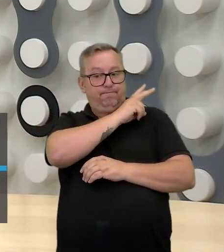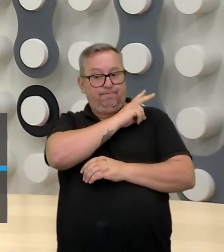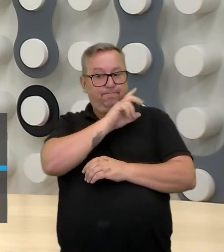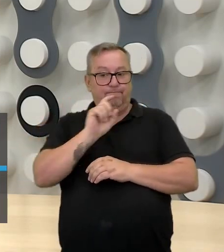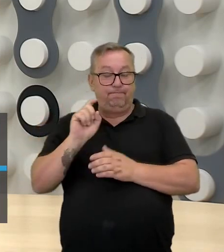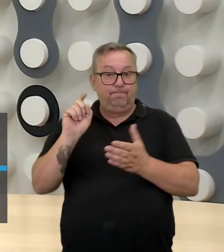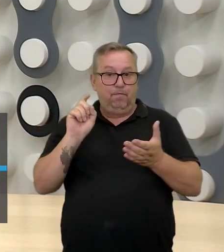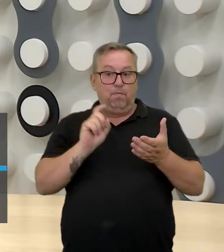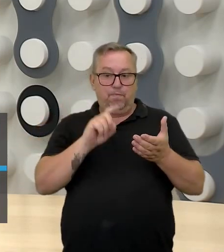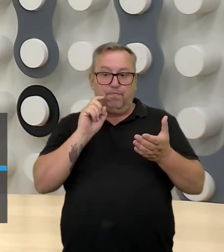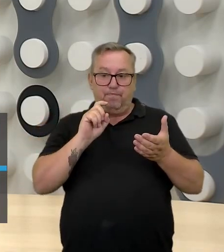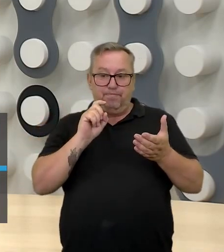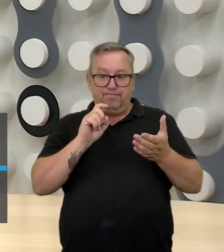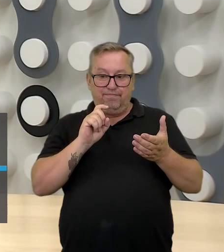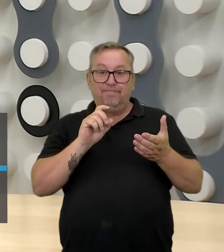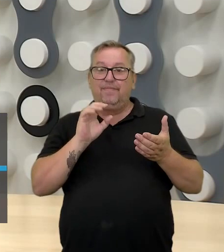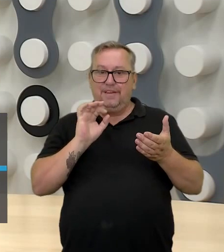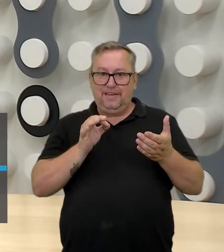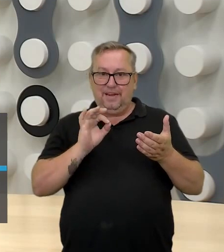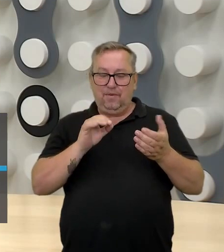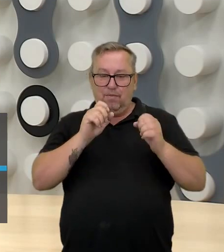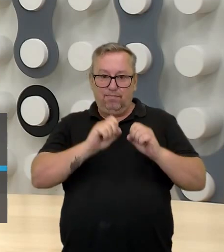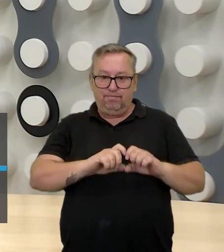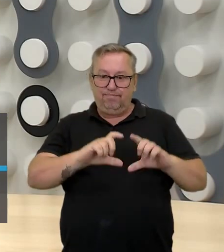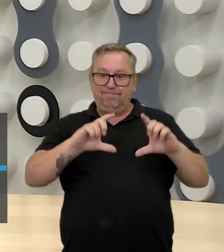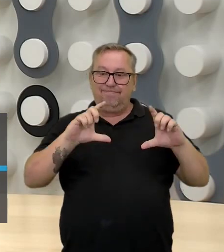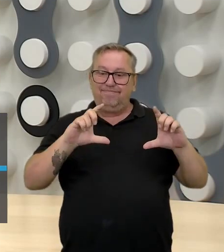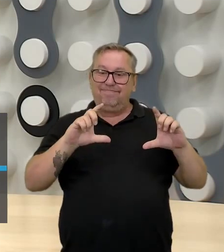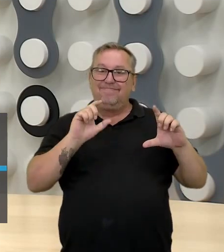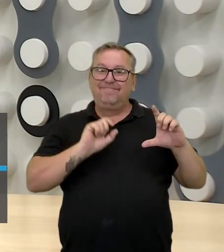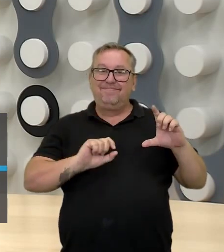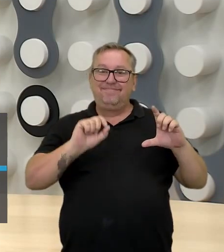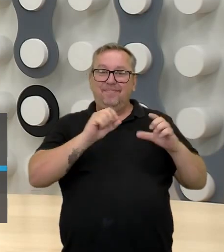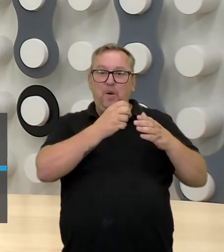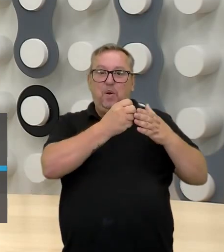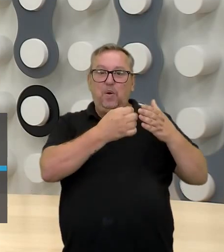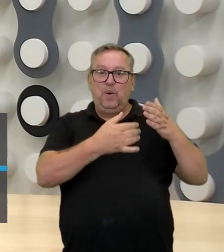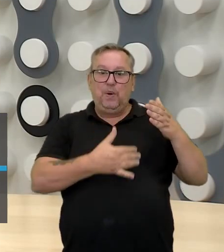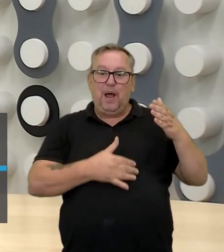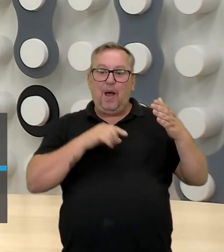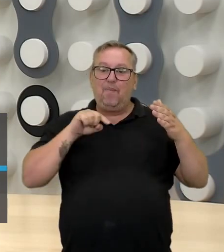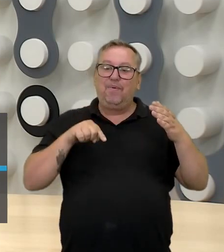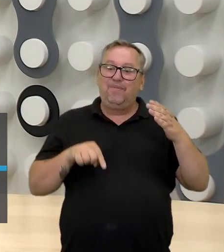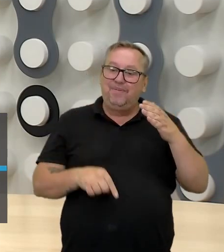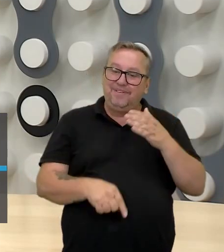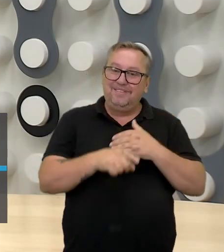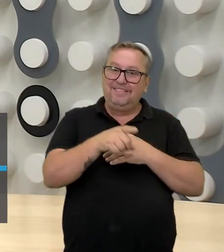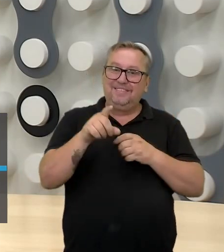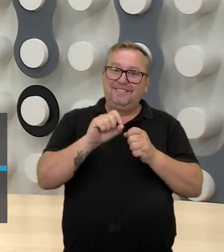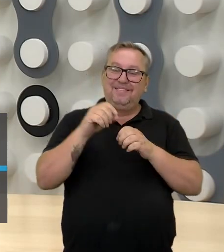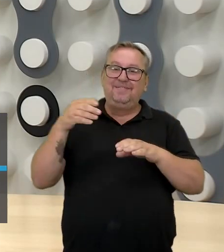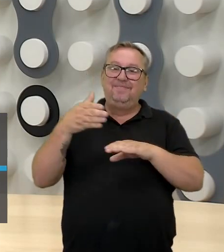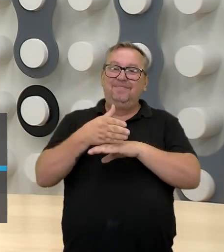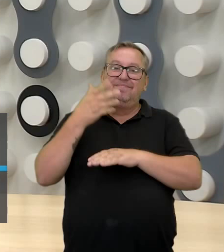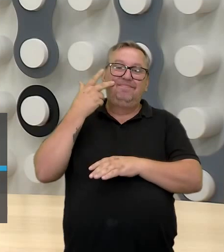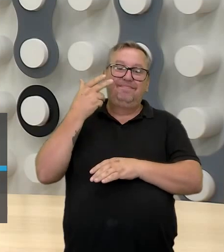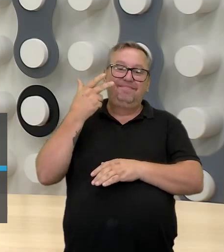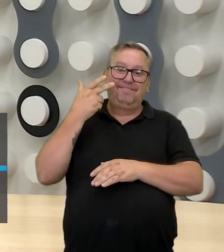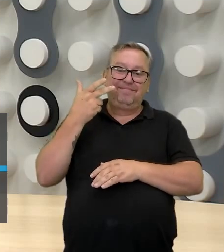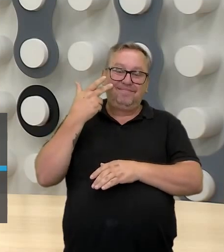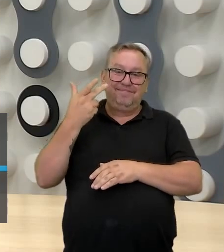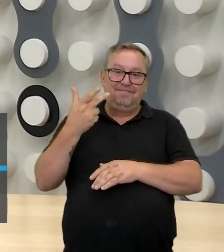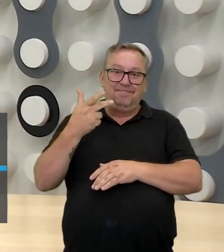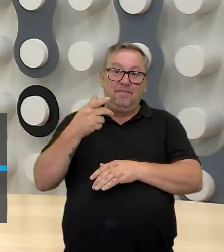Aí dentro do canal da segunda série já vai aparecer os canais lá dos aprofundamentos e aí você participa normalmente, né?